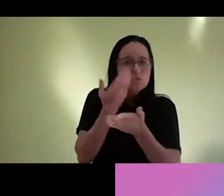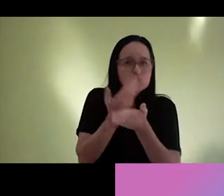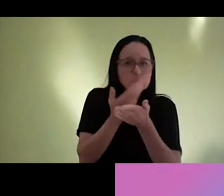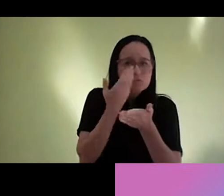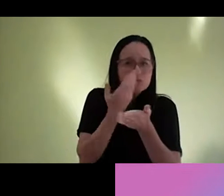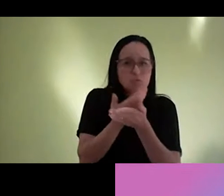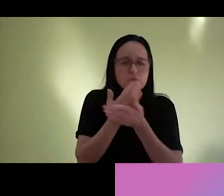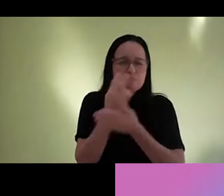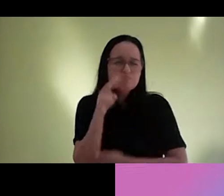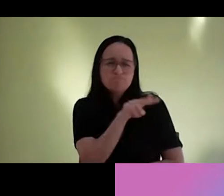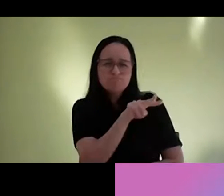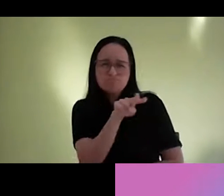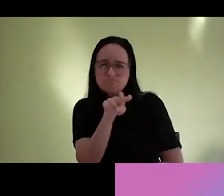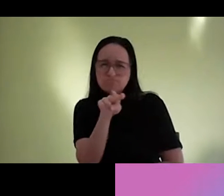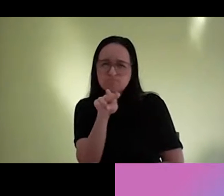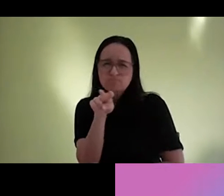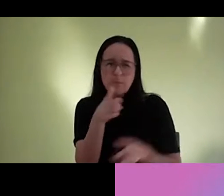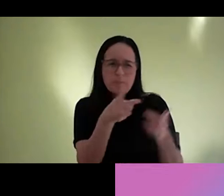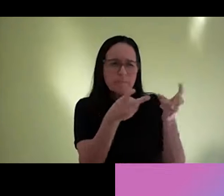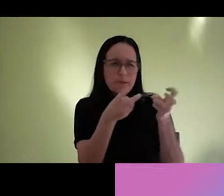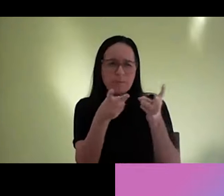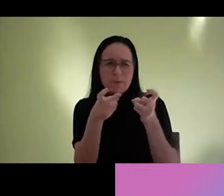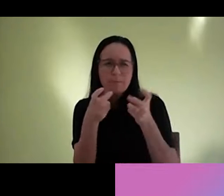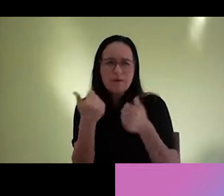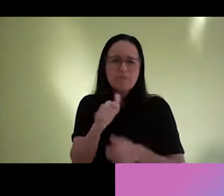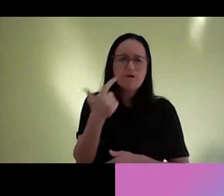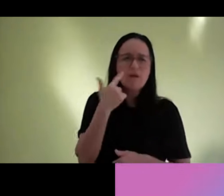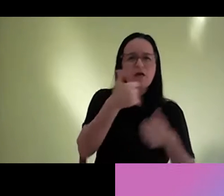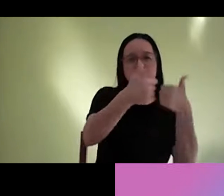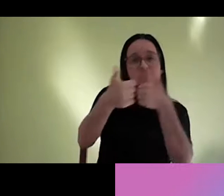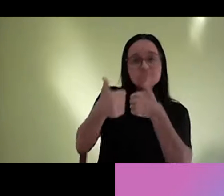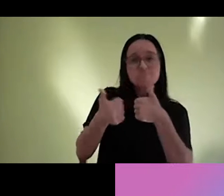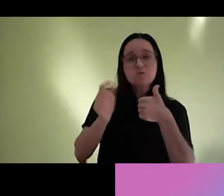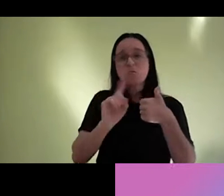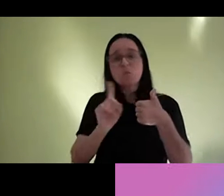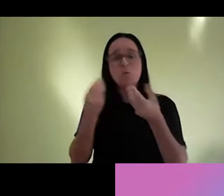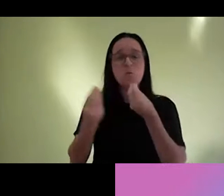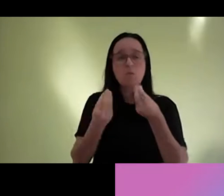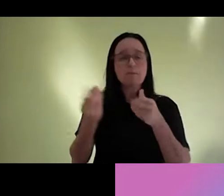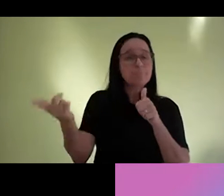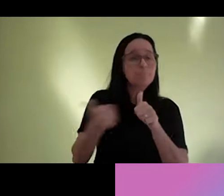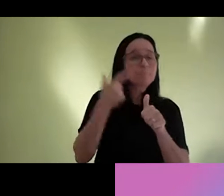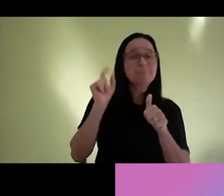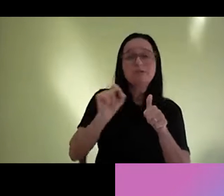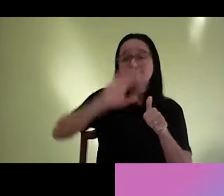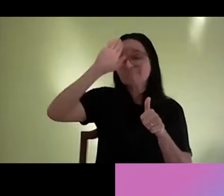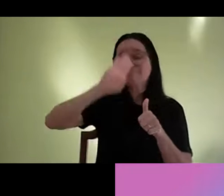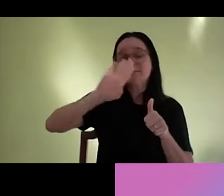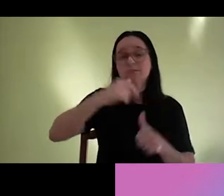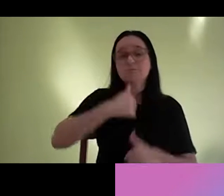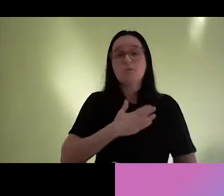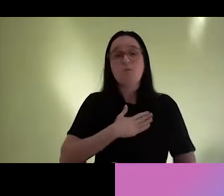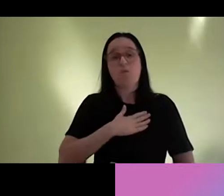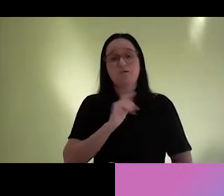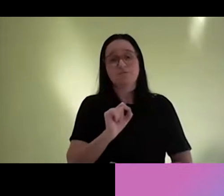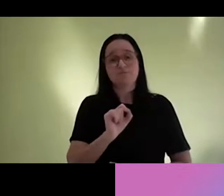mercado a gente tem que entender se aquilo nos agrada porque primeiro de tudo é fazer o que a gente gosta eu amo o que eu